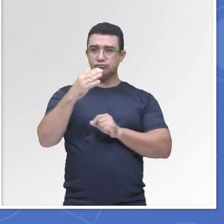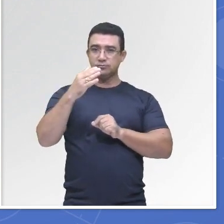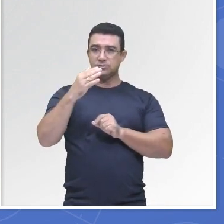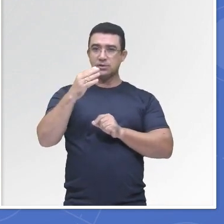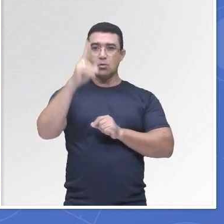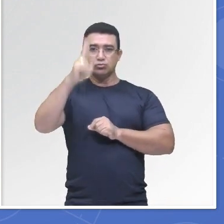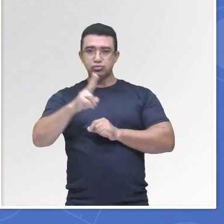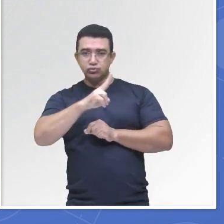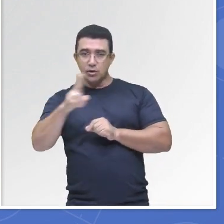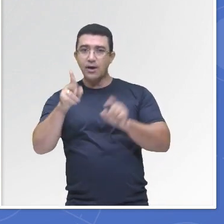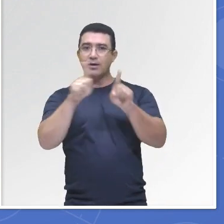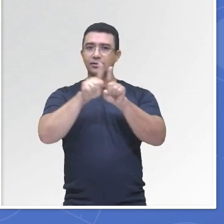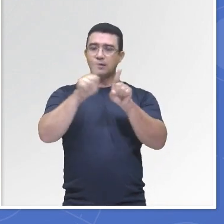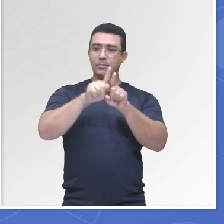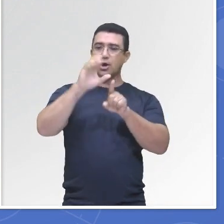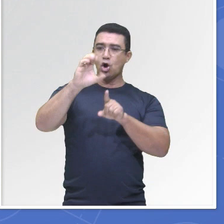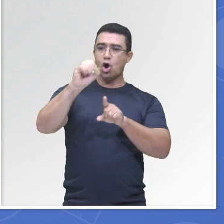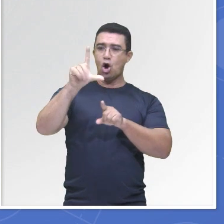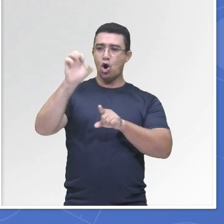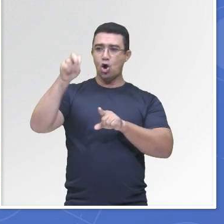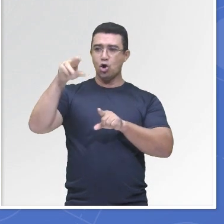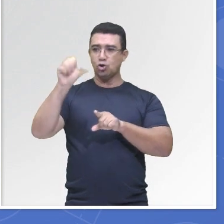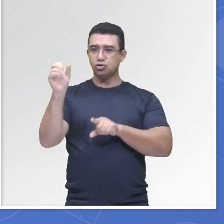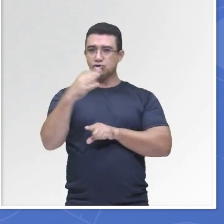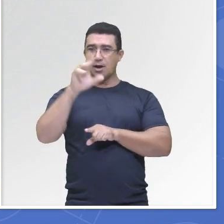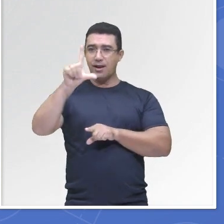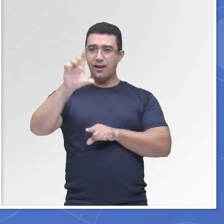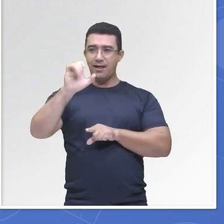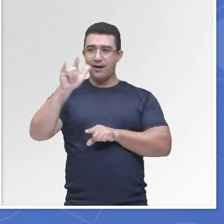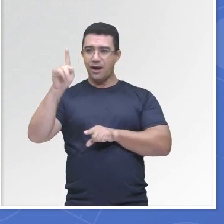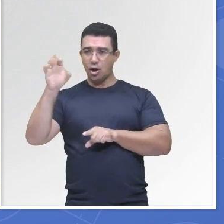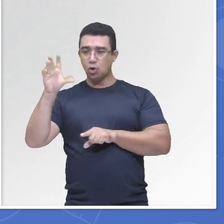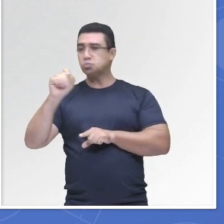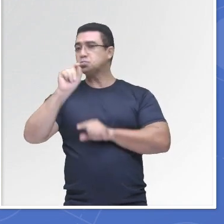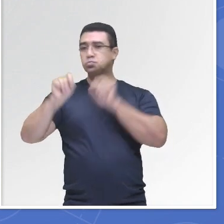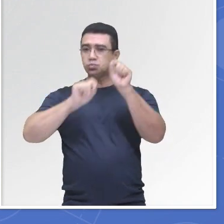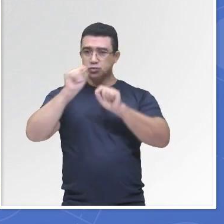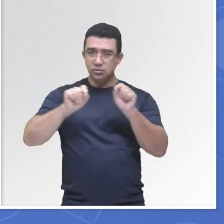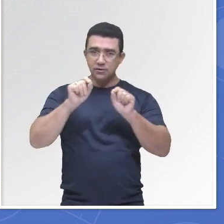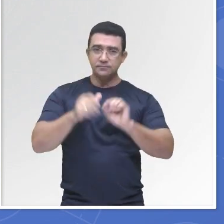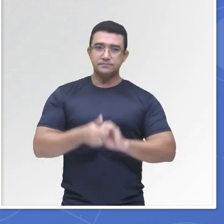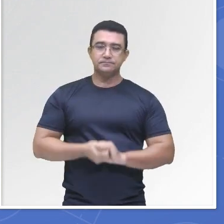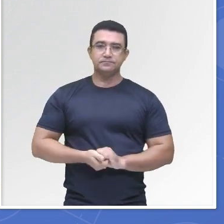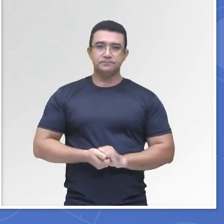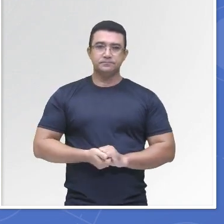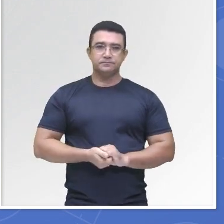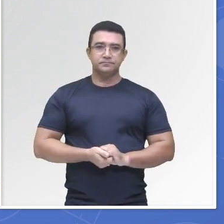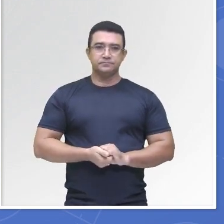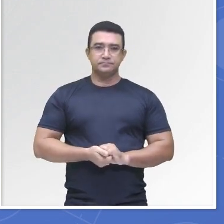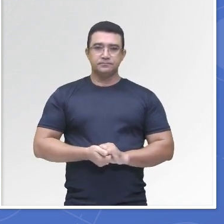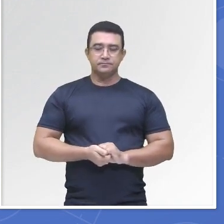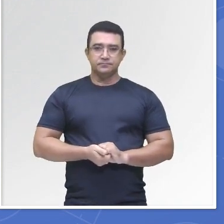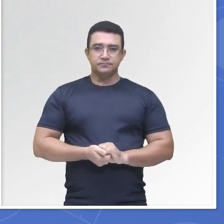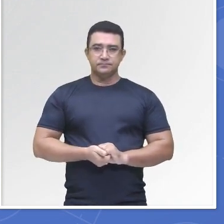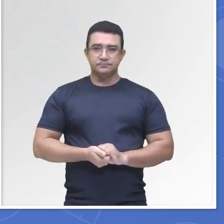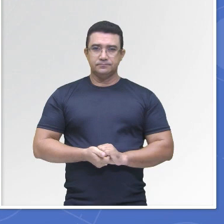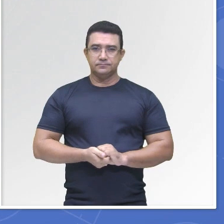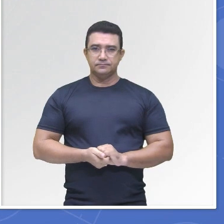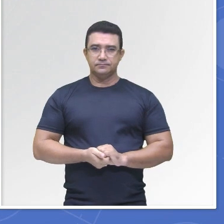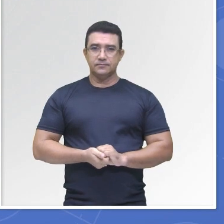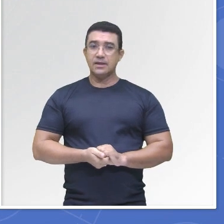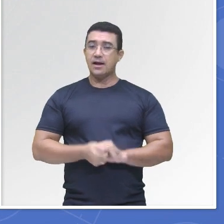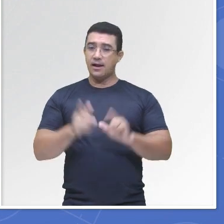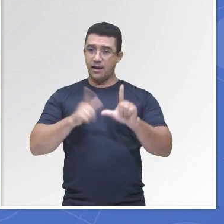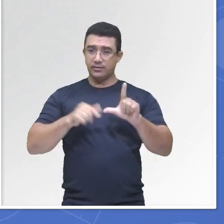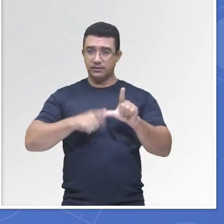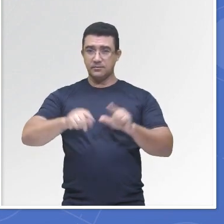leigos, né? Isso na letra A. Não sei por que eu estou engolindo aí essa letra A. Devo estar com fome. E na letra